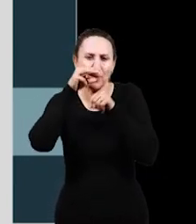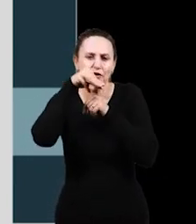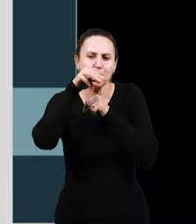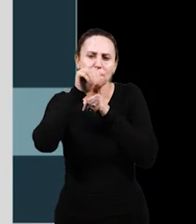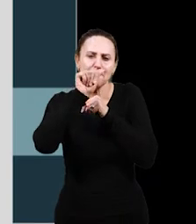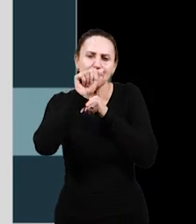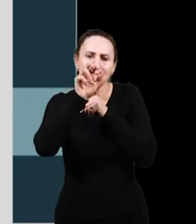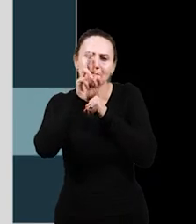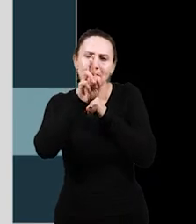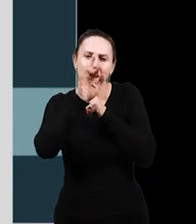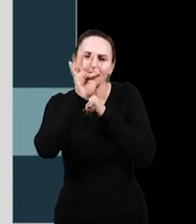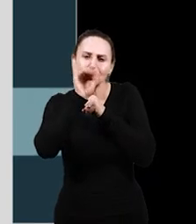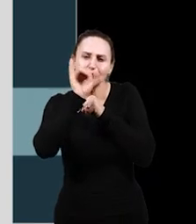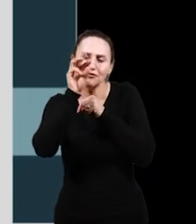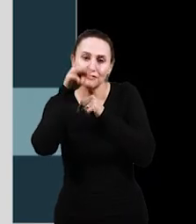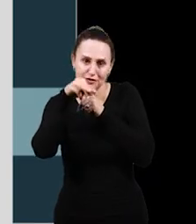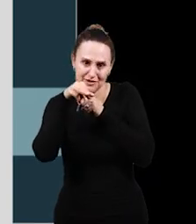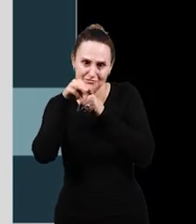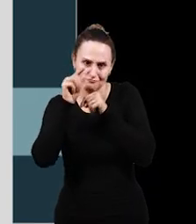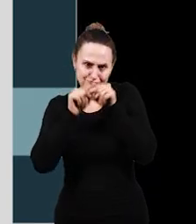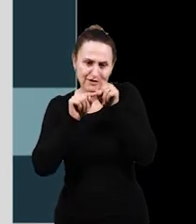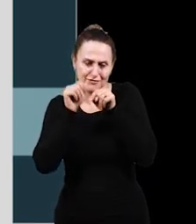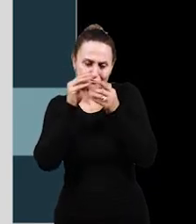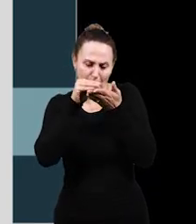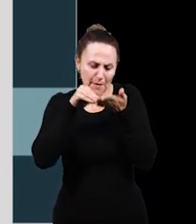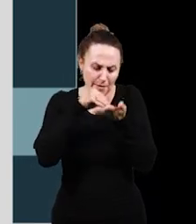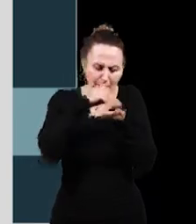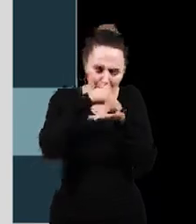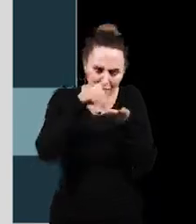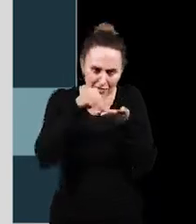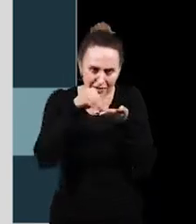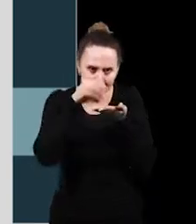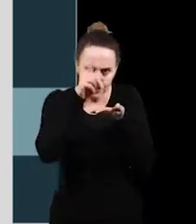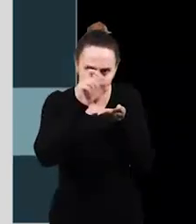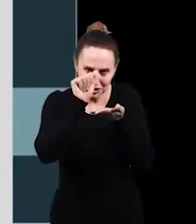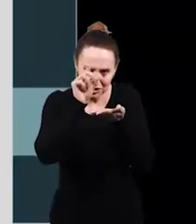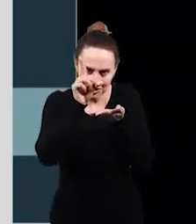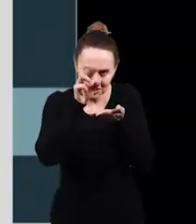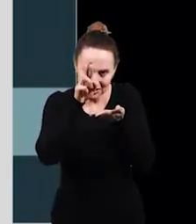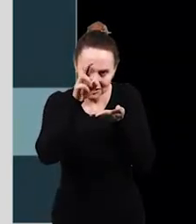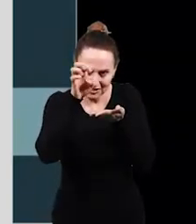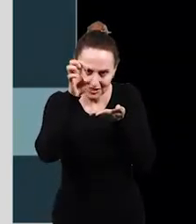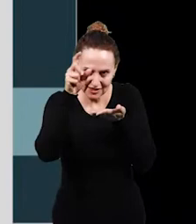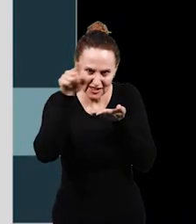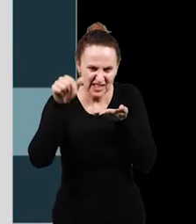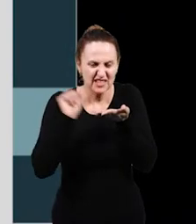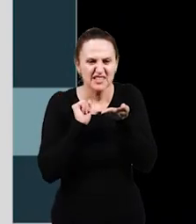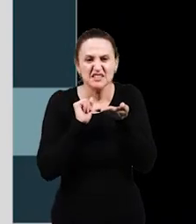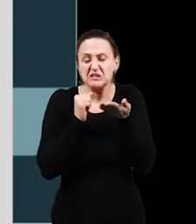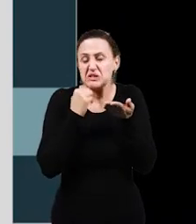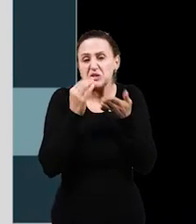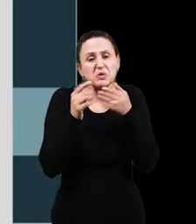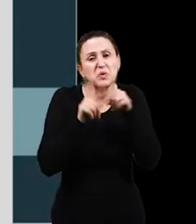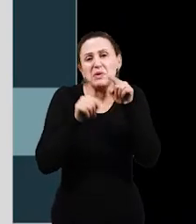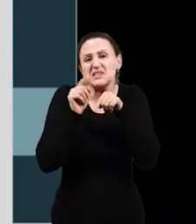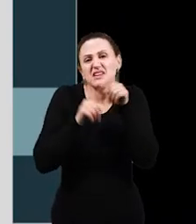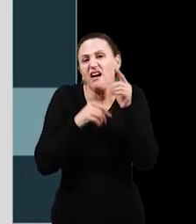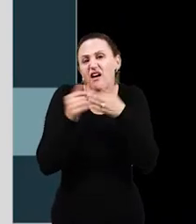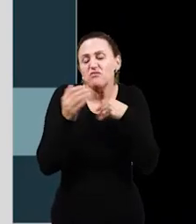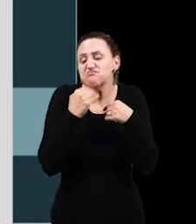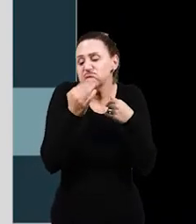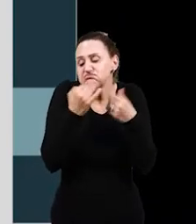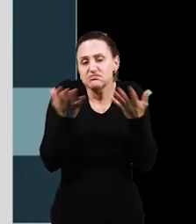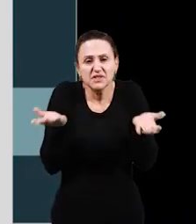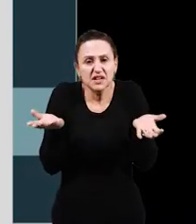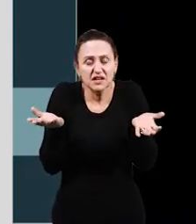caro né e possa ter as peças em plástico em qualquer uma das duas o valor de cada peça não muda